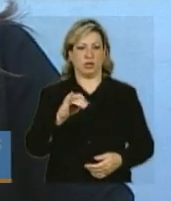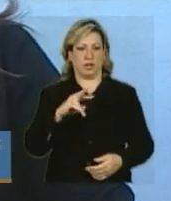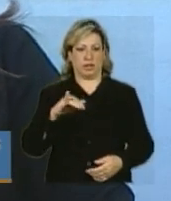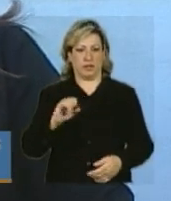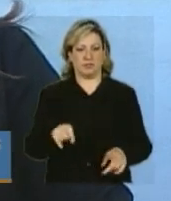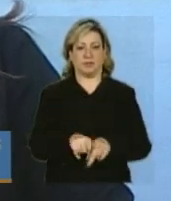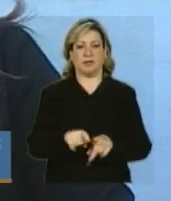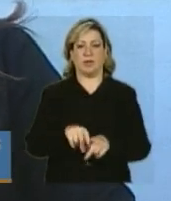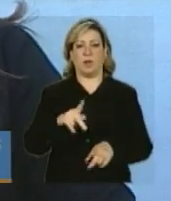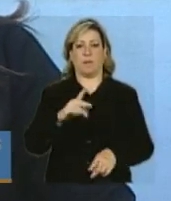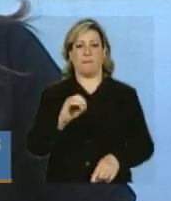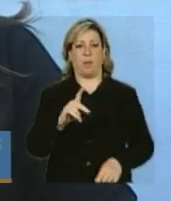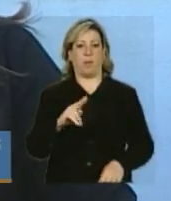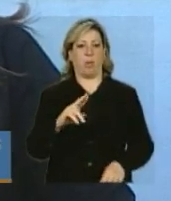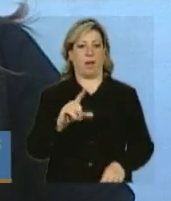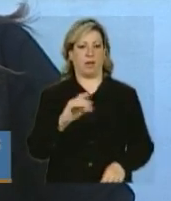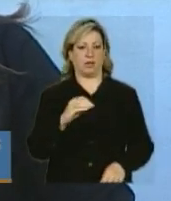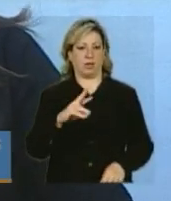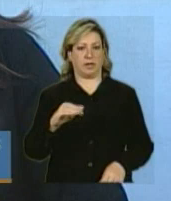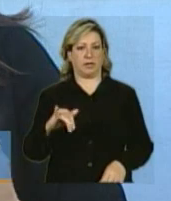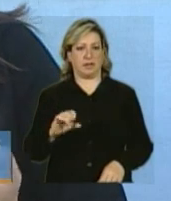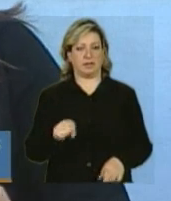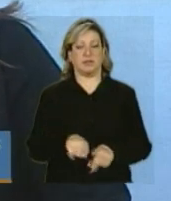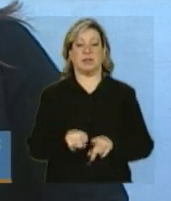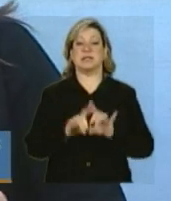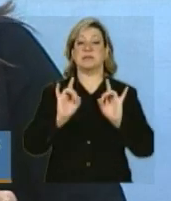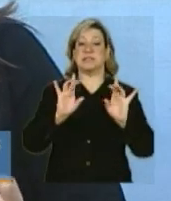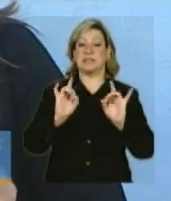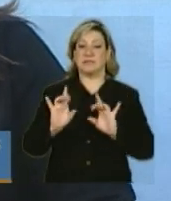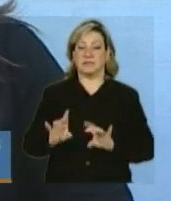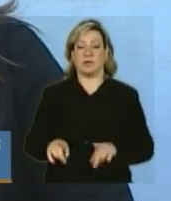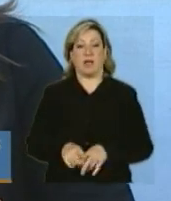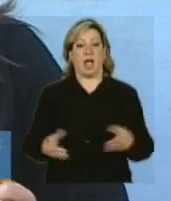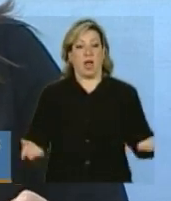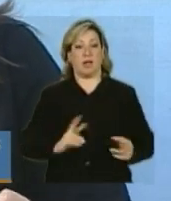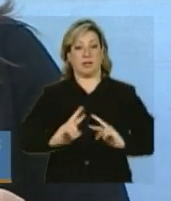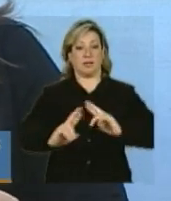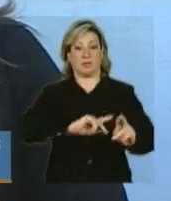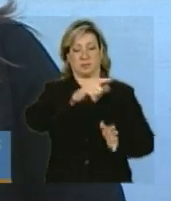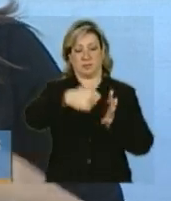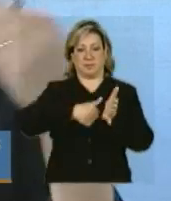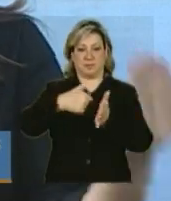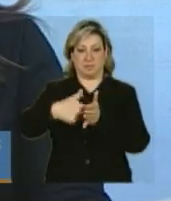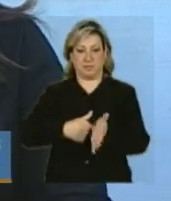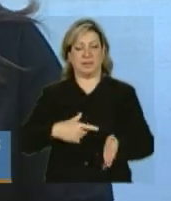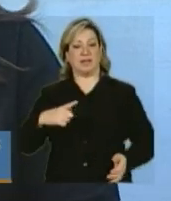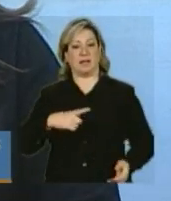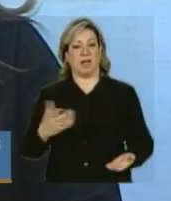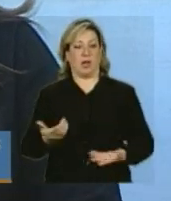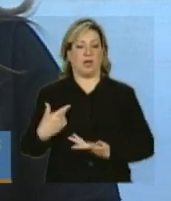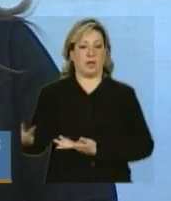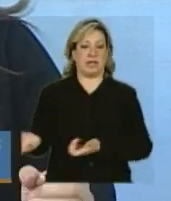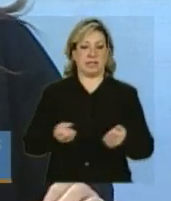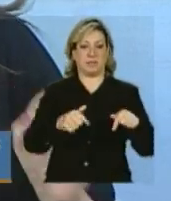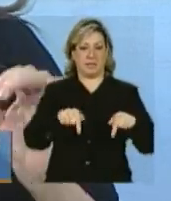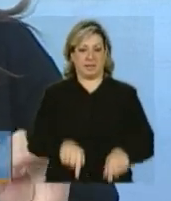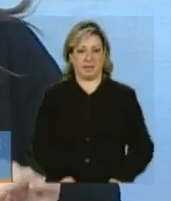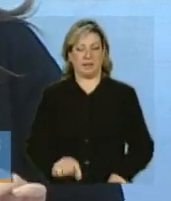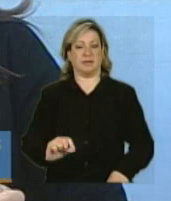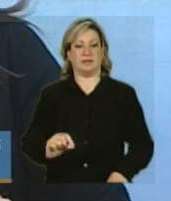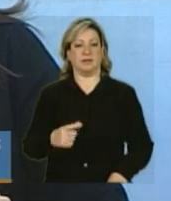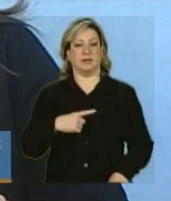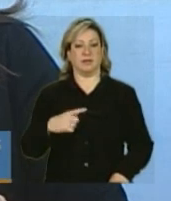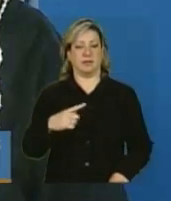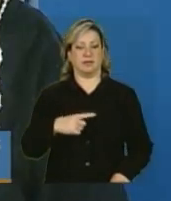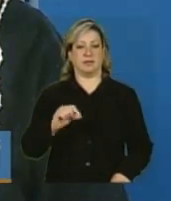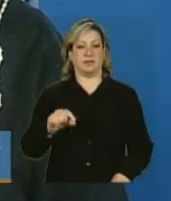e específicos. E agora, para responder às perguntas que nos foram enviadas, eu recebo aqui no estúdio